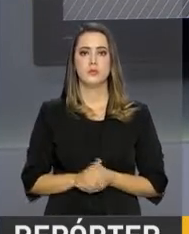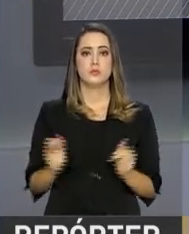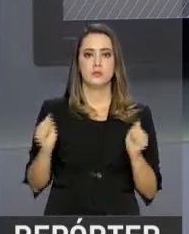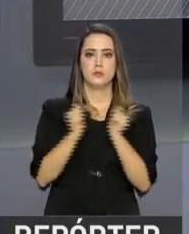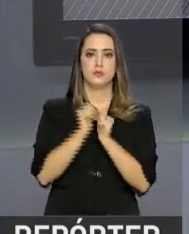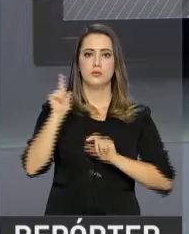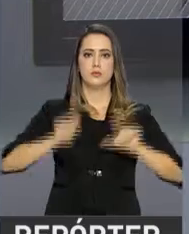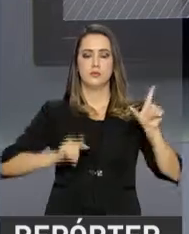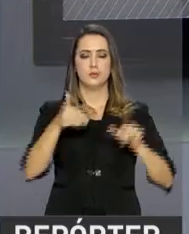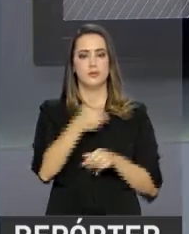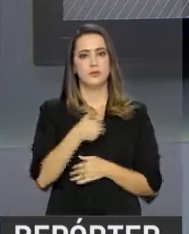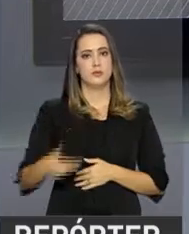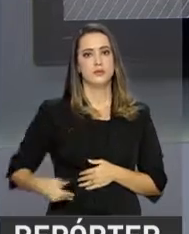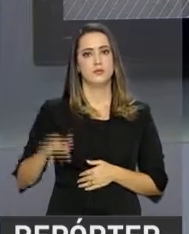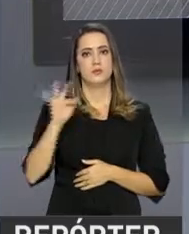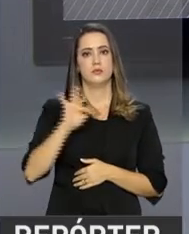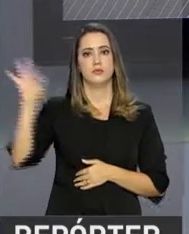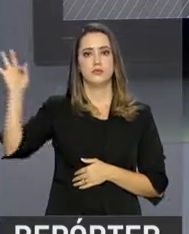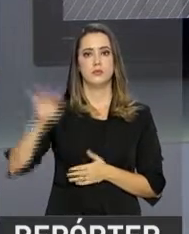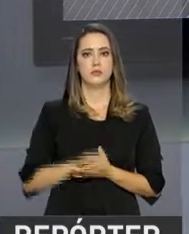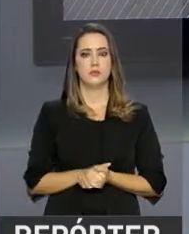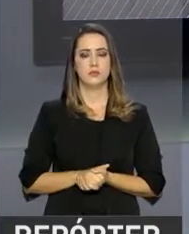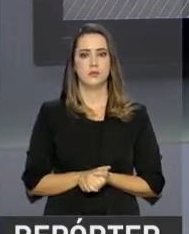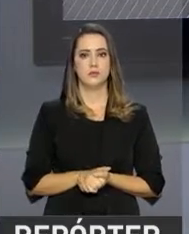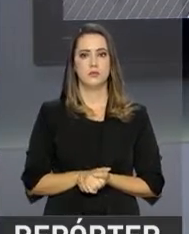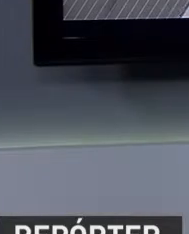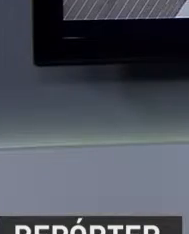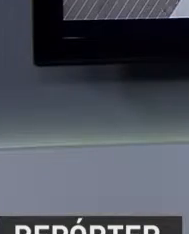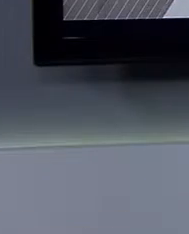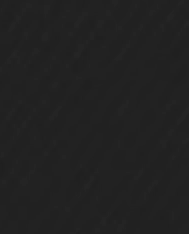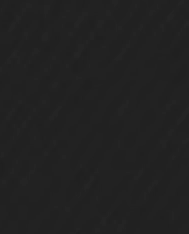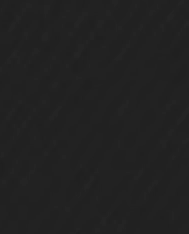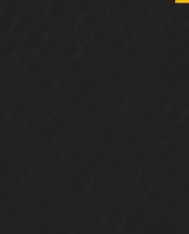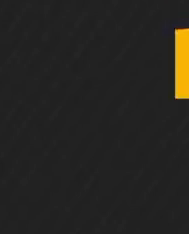continue com a gente na nbr a tv do governo federal